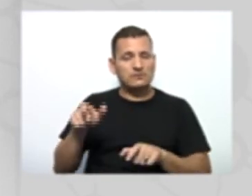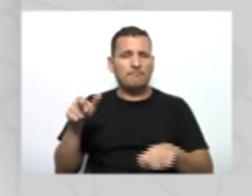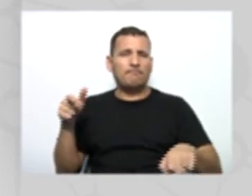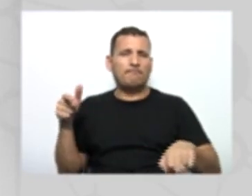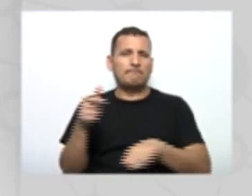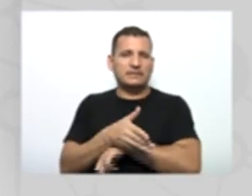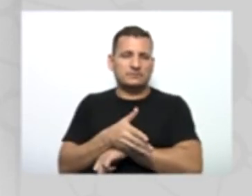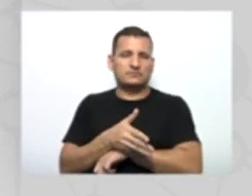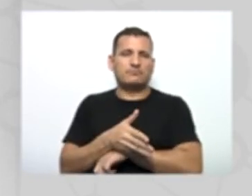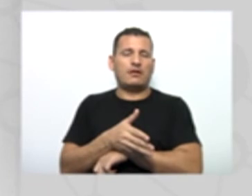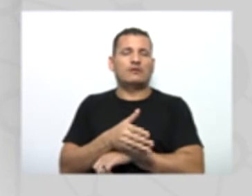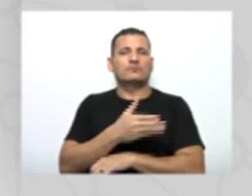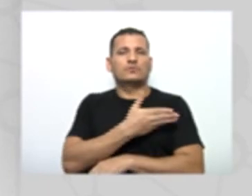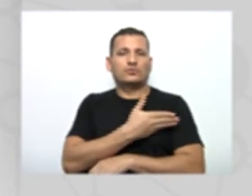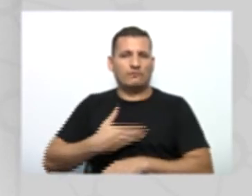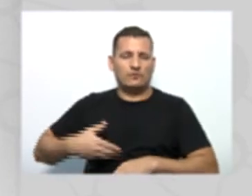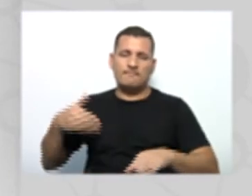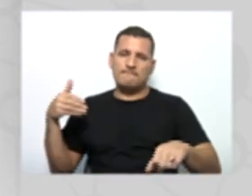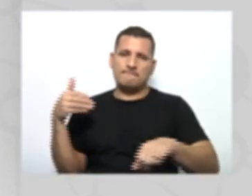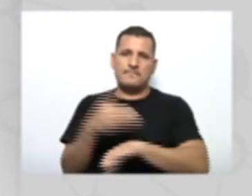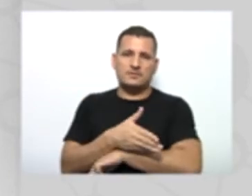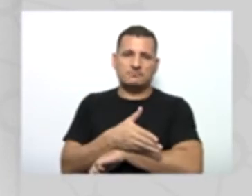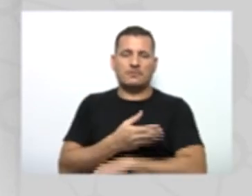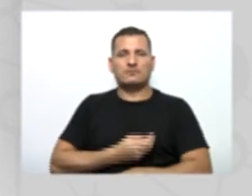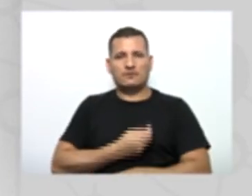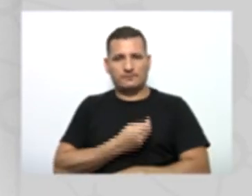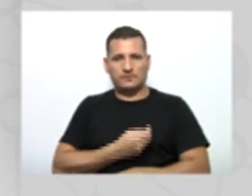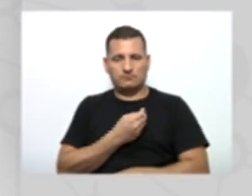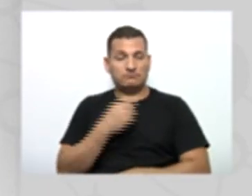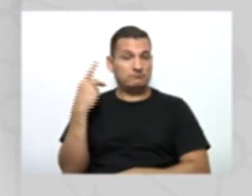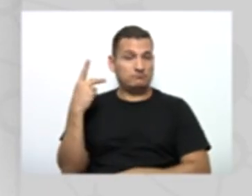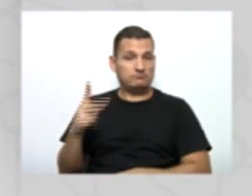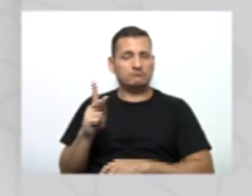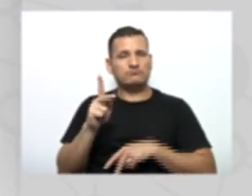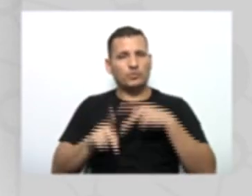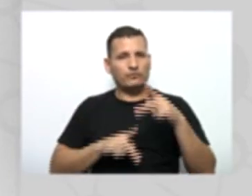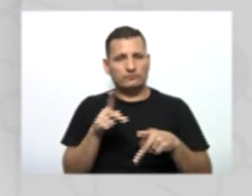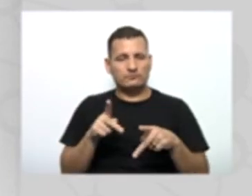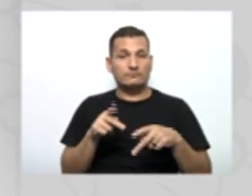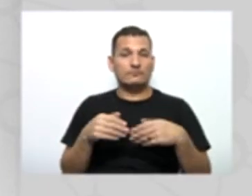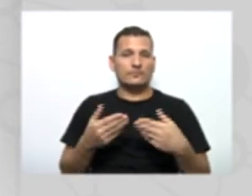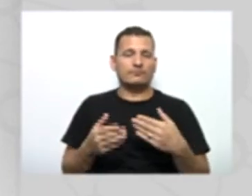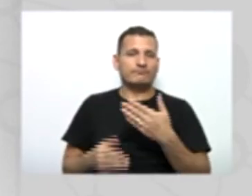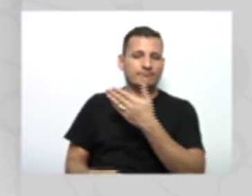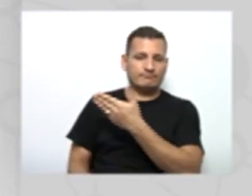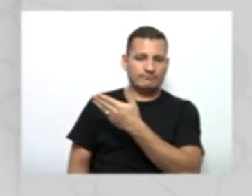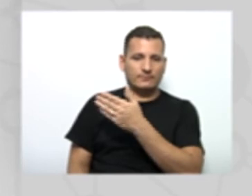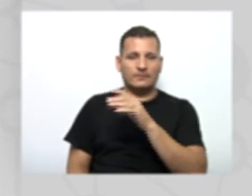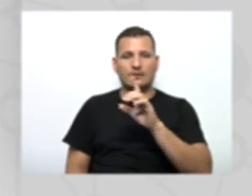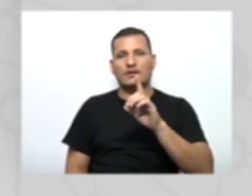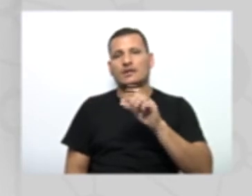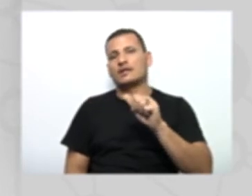do grande jurista Dalmo Dallari. E o Dalmo Dallari, ele vai dizer o seguinte, que a